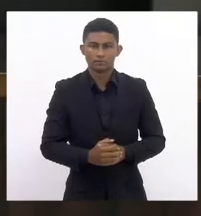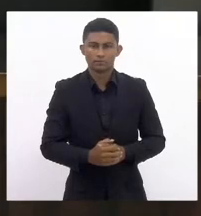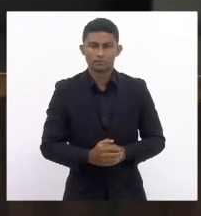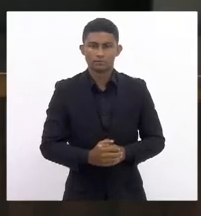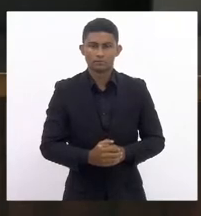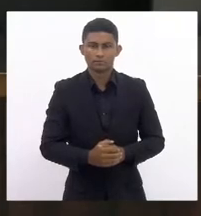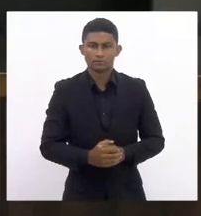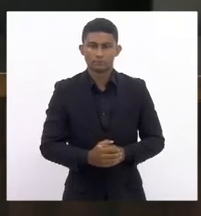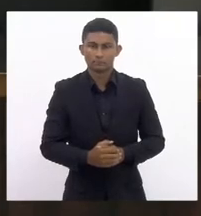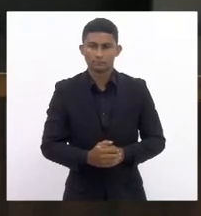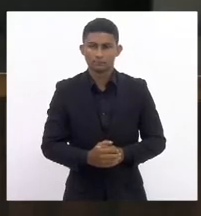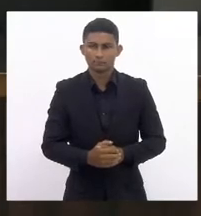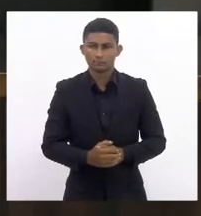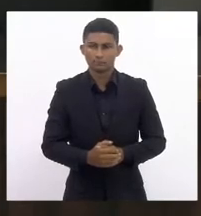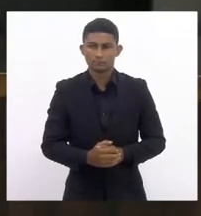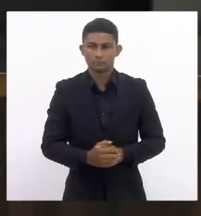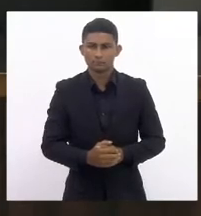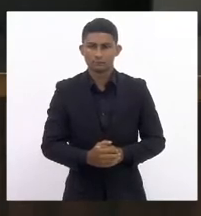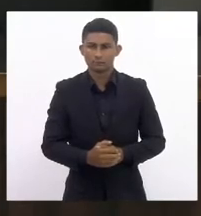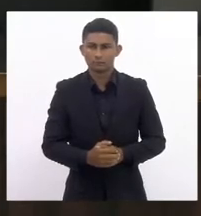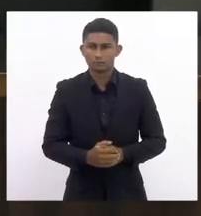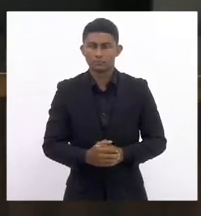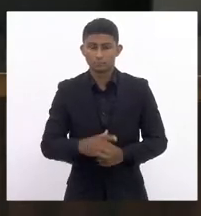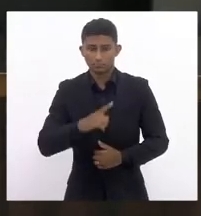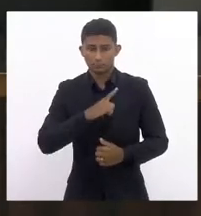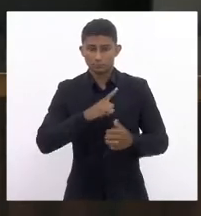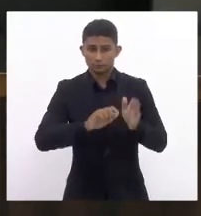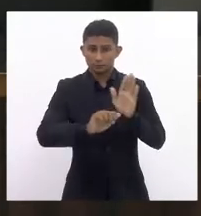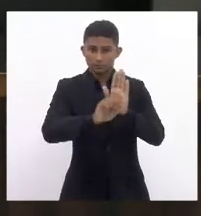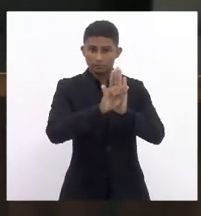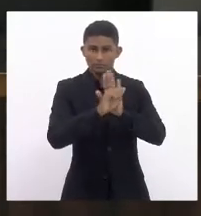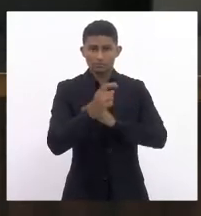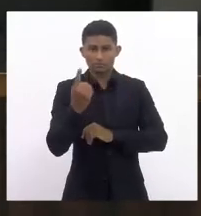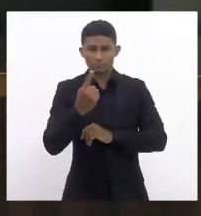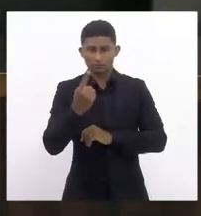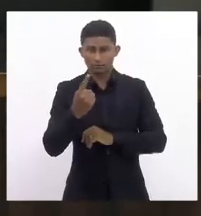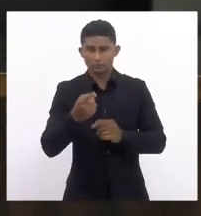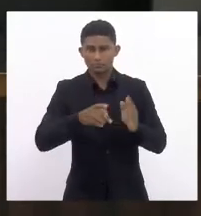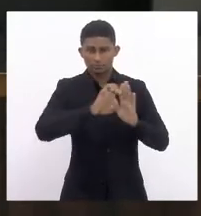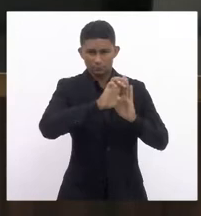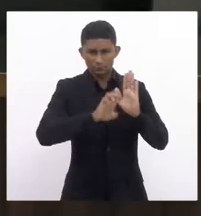Deputado Márcio, tem uma questão que é o artigo 1º, tem uma emenda, se você puder acatar.